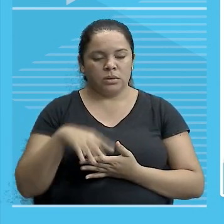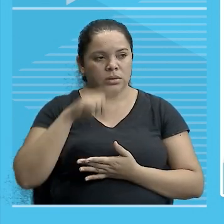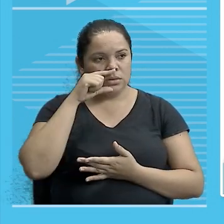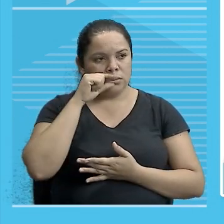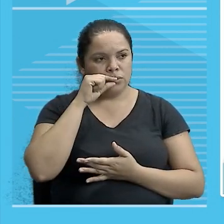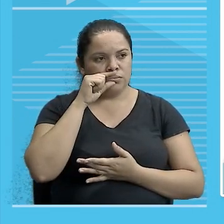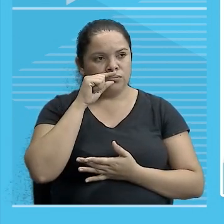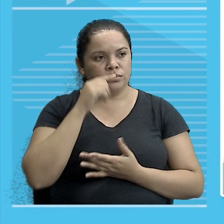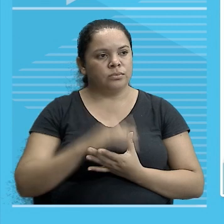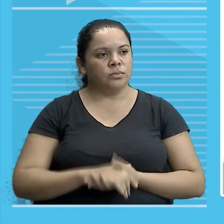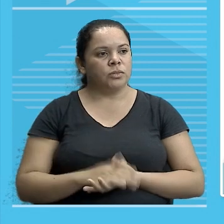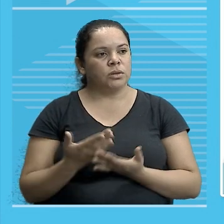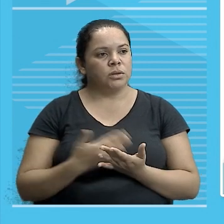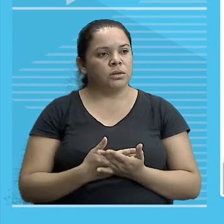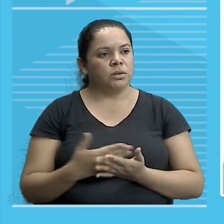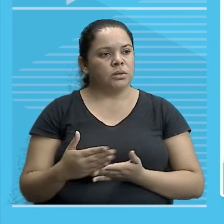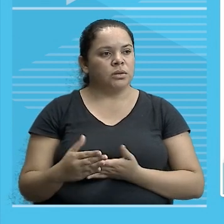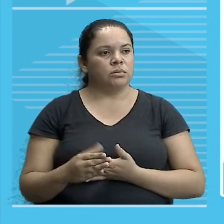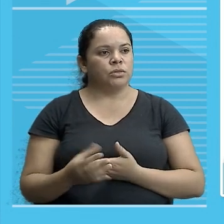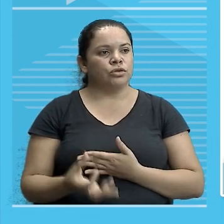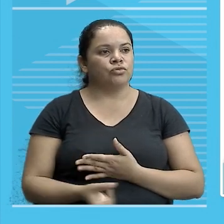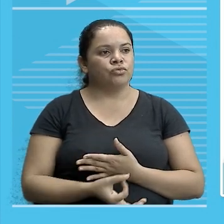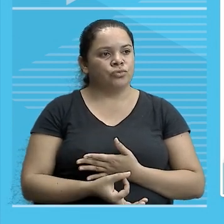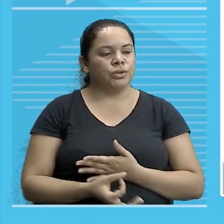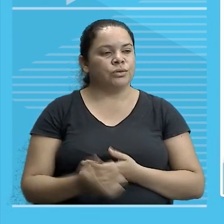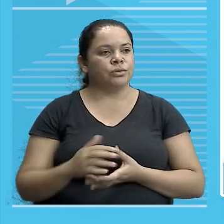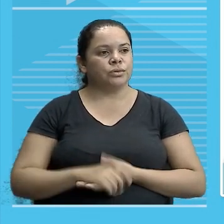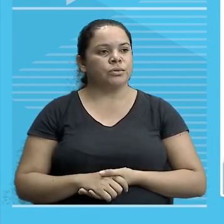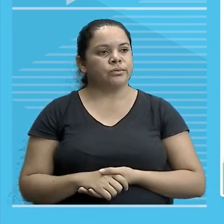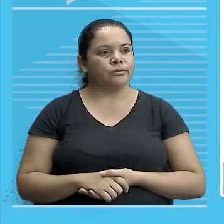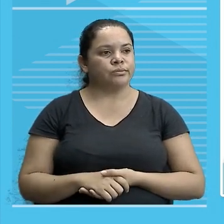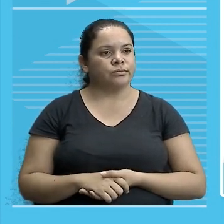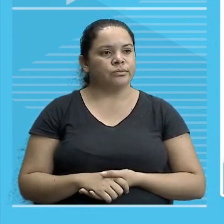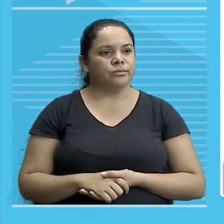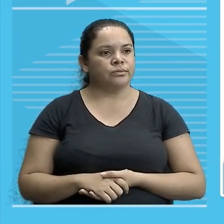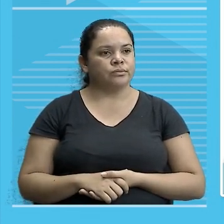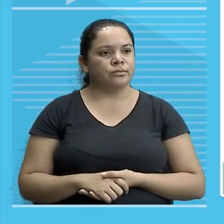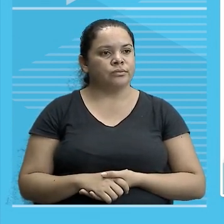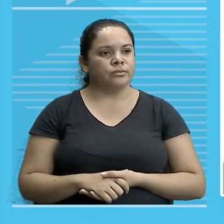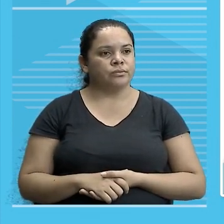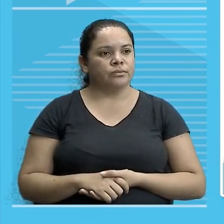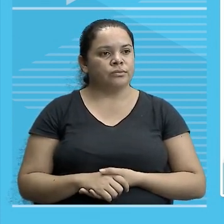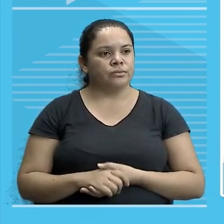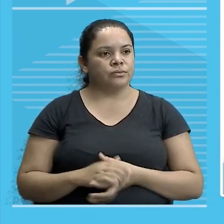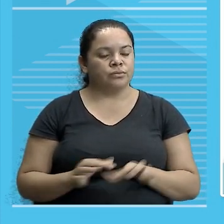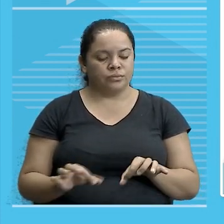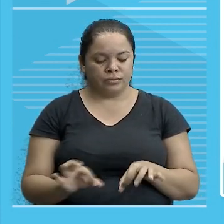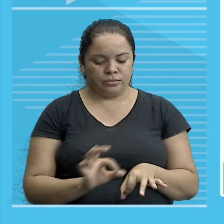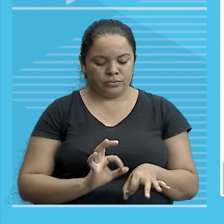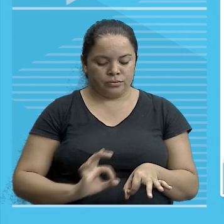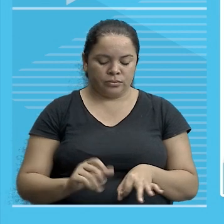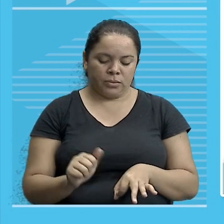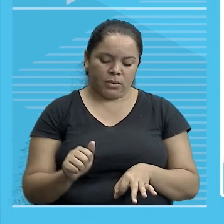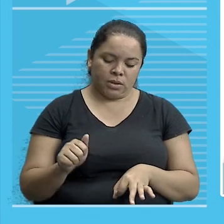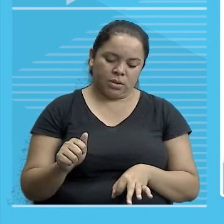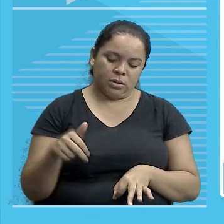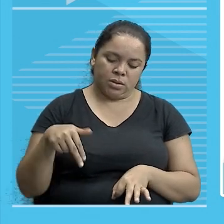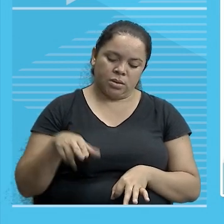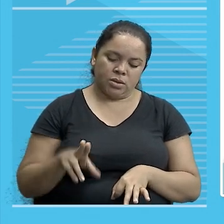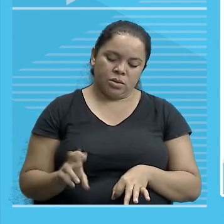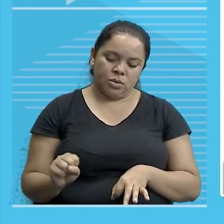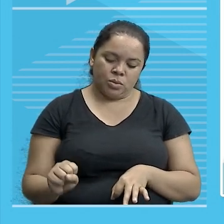faringe, esôfago e a laringe, professor. Gente, laringe é sistema respiratório,